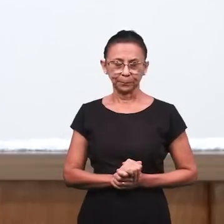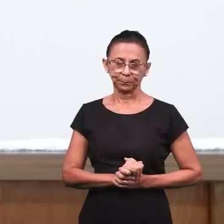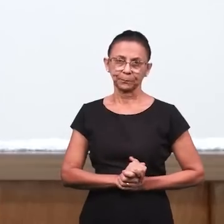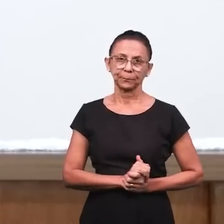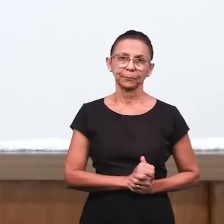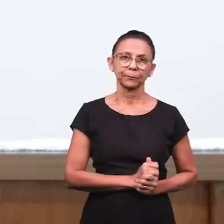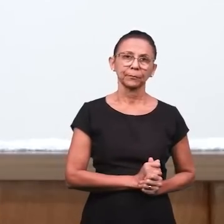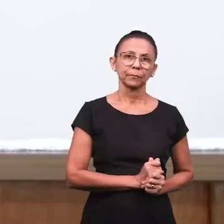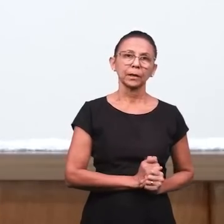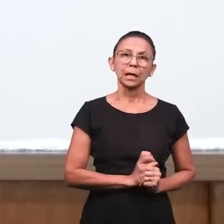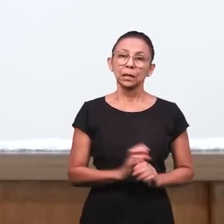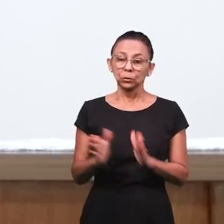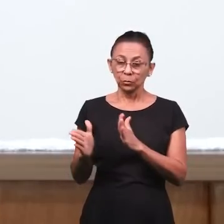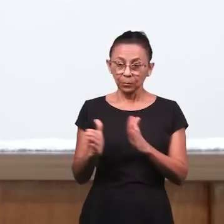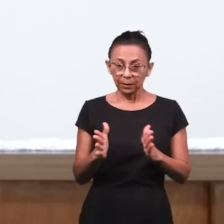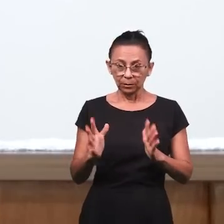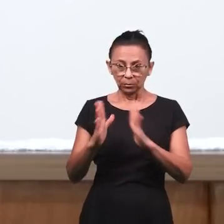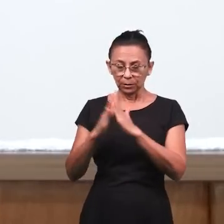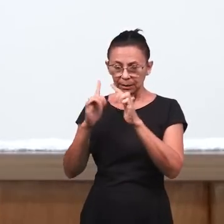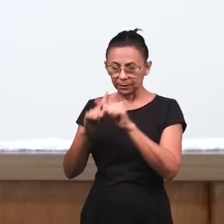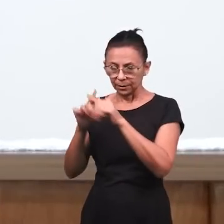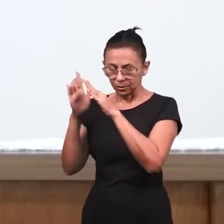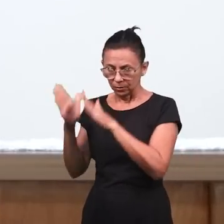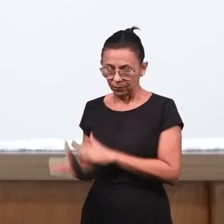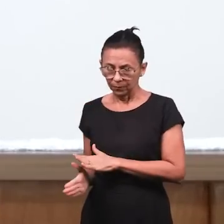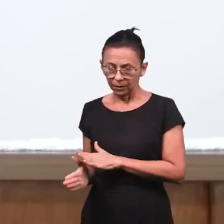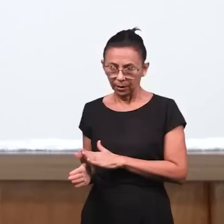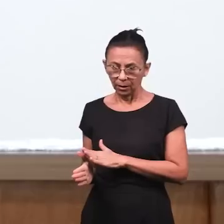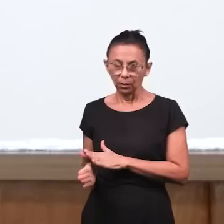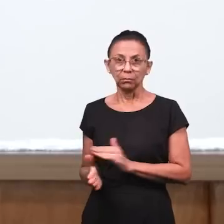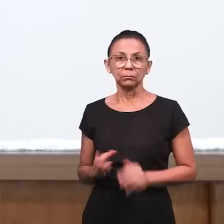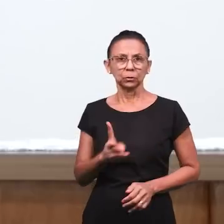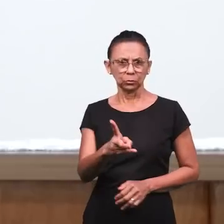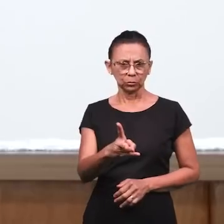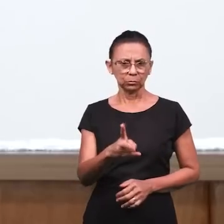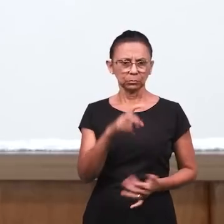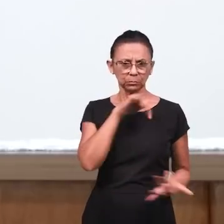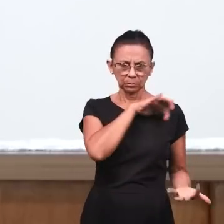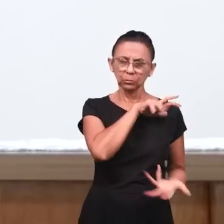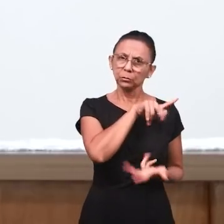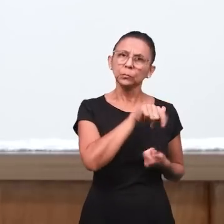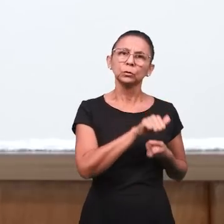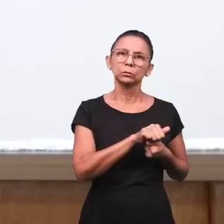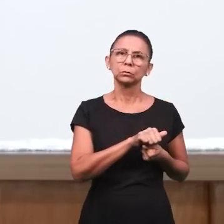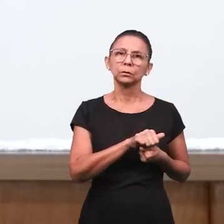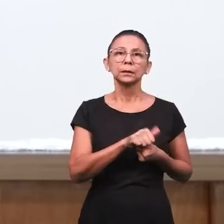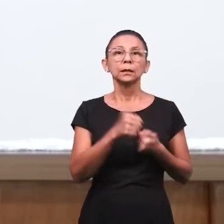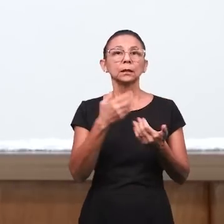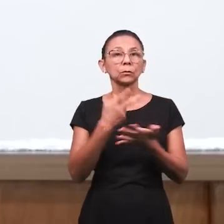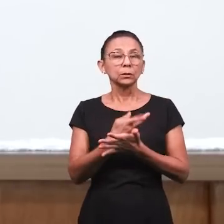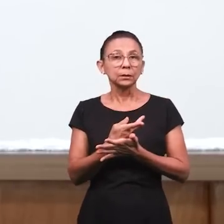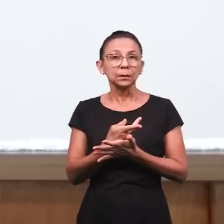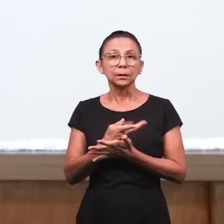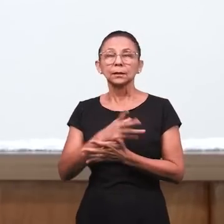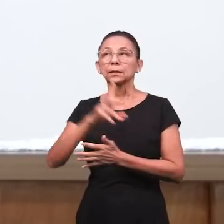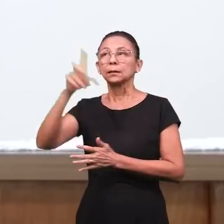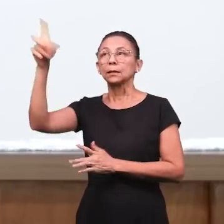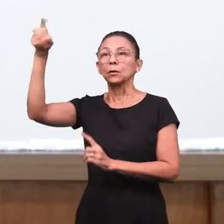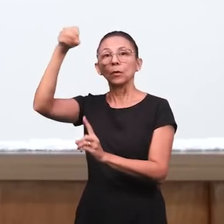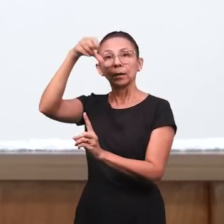a graça de Deus está sobre nós. A graça de Deus está sobre a